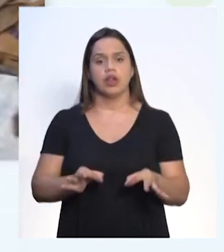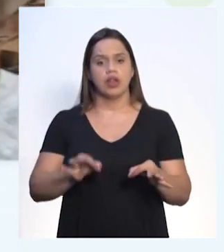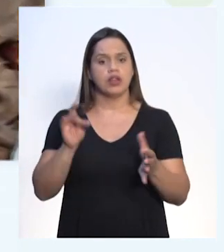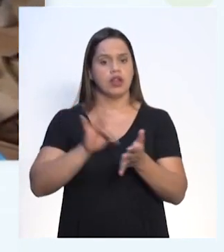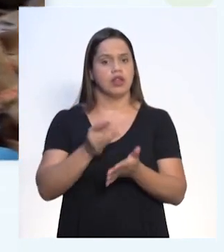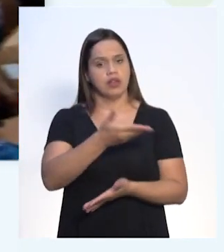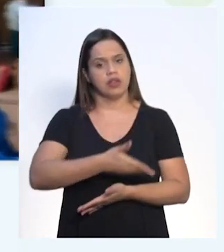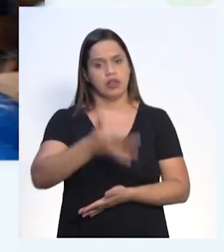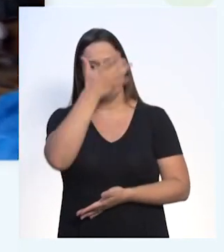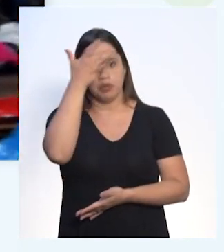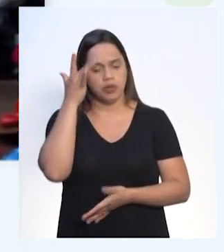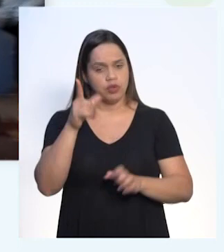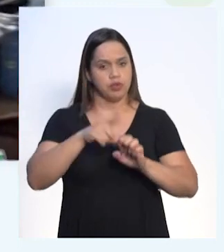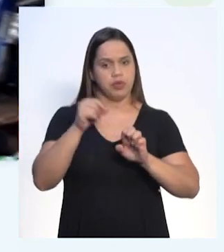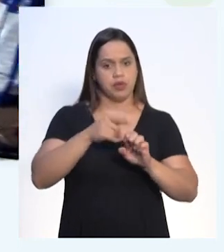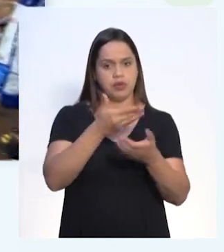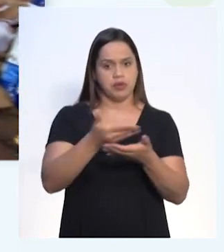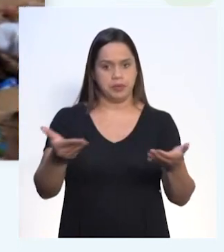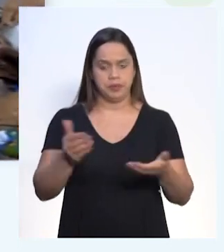dos empreendimentos.